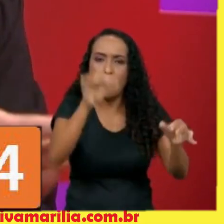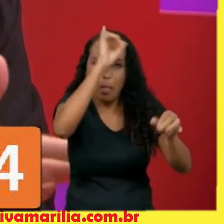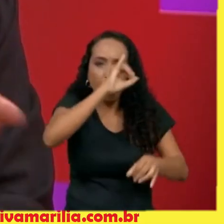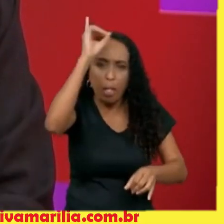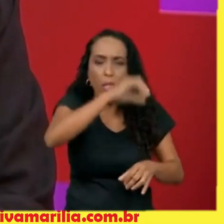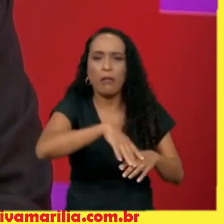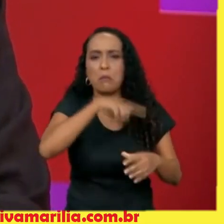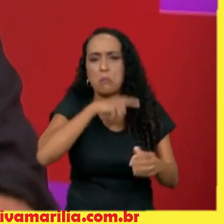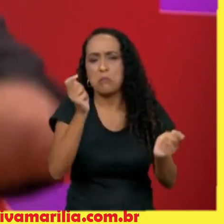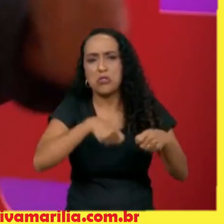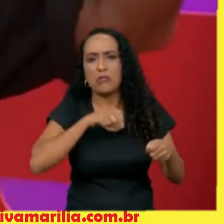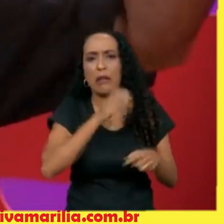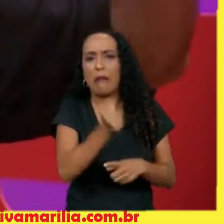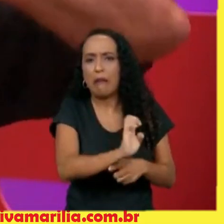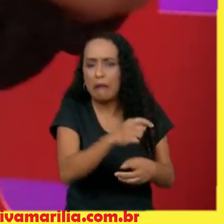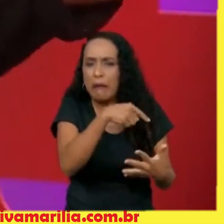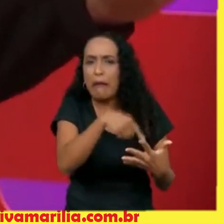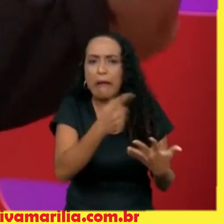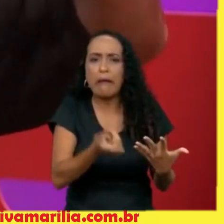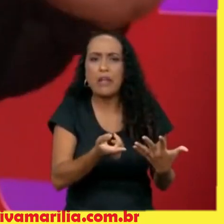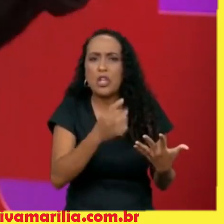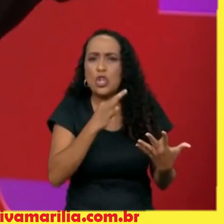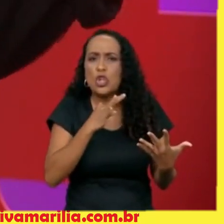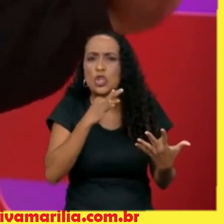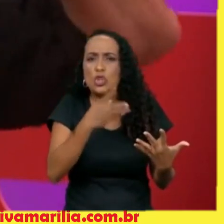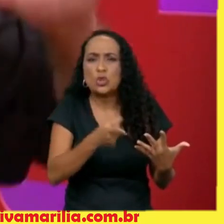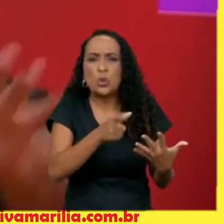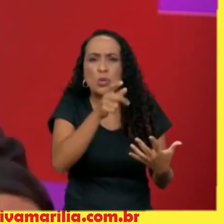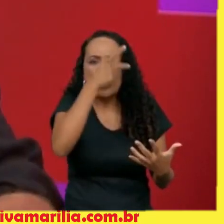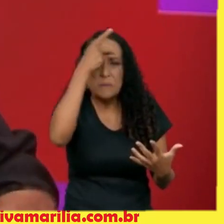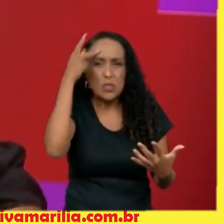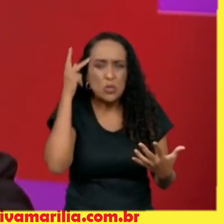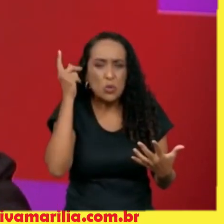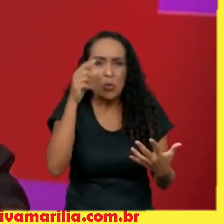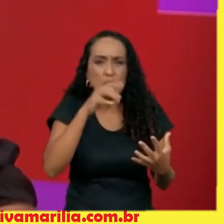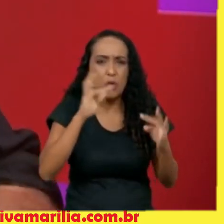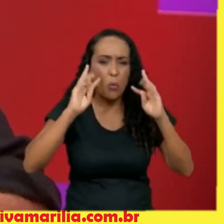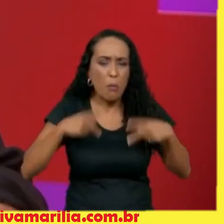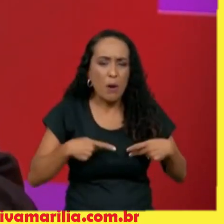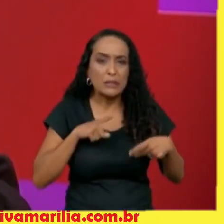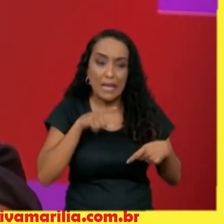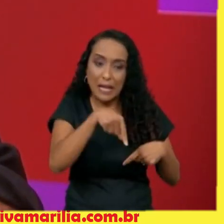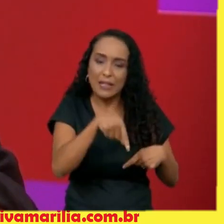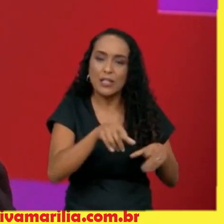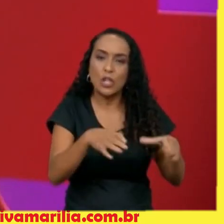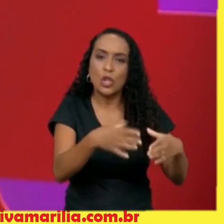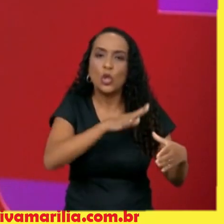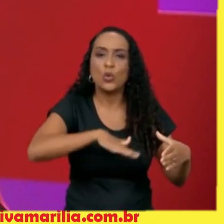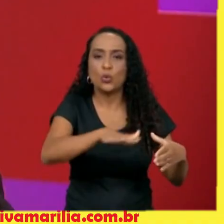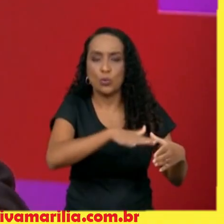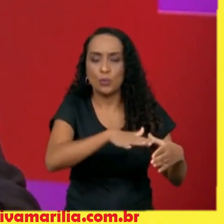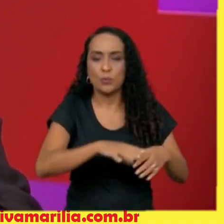o gay, sei que, entende? Todas as figuras, todas as fantasias humanas vão estar nisso aí.